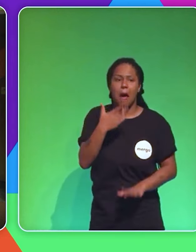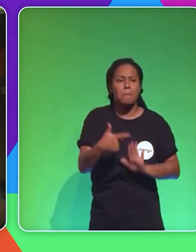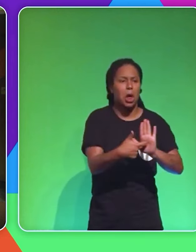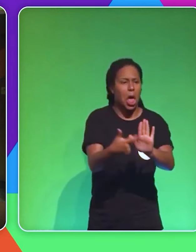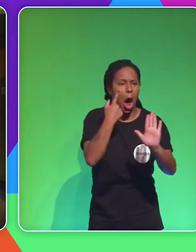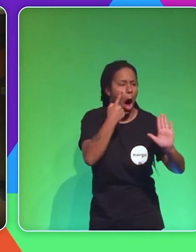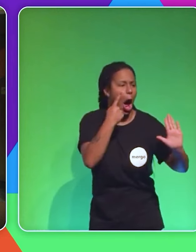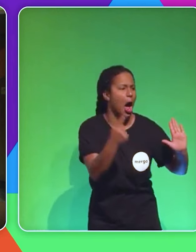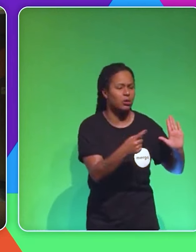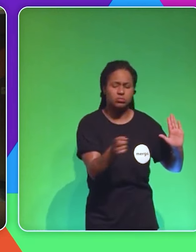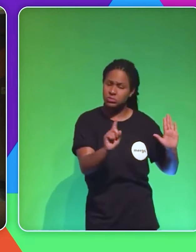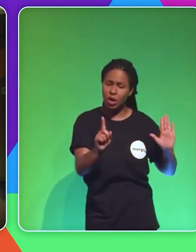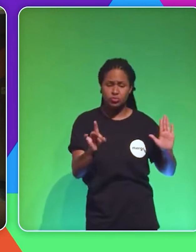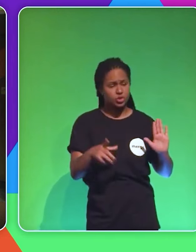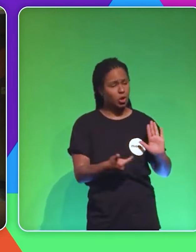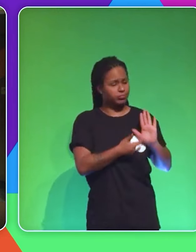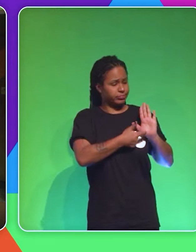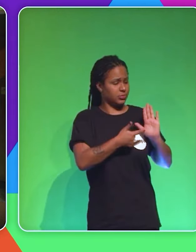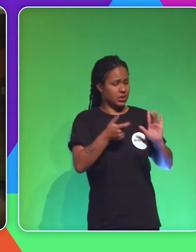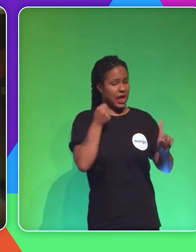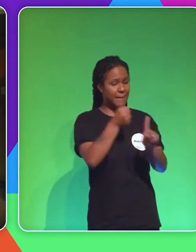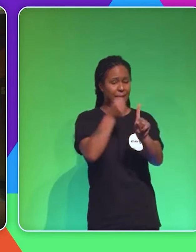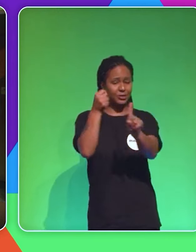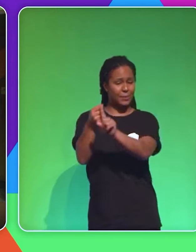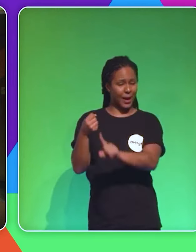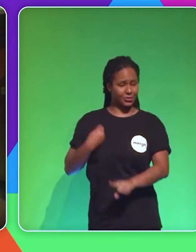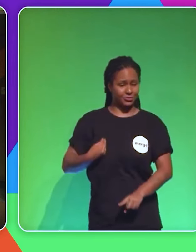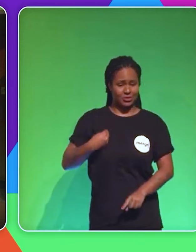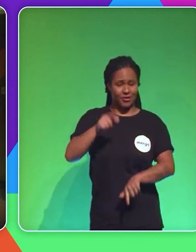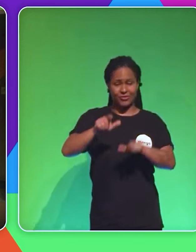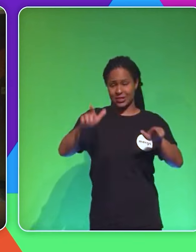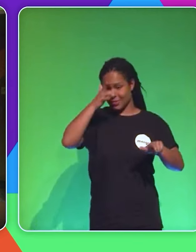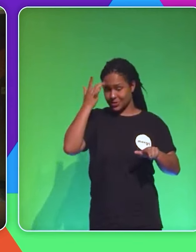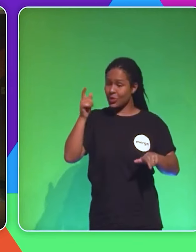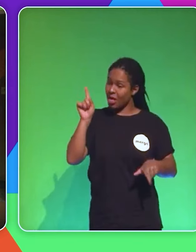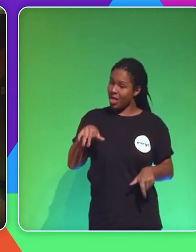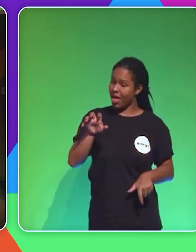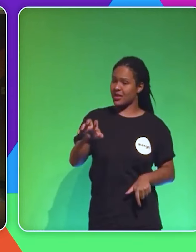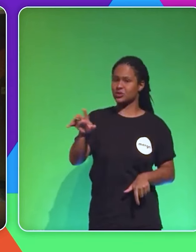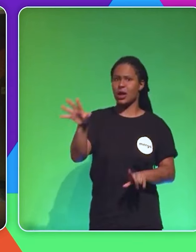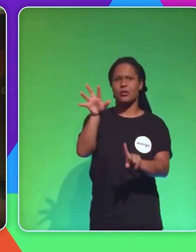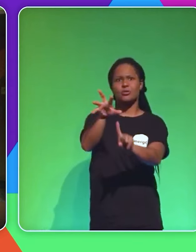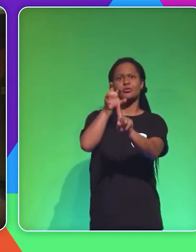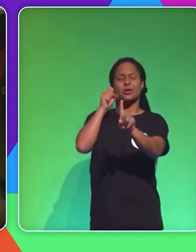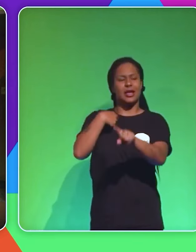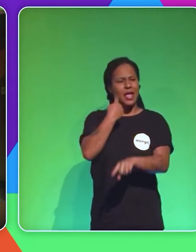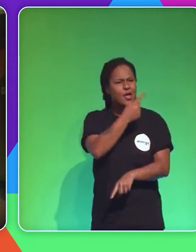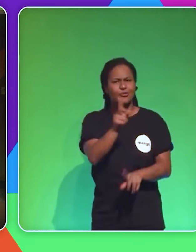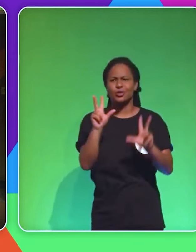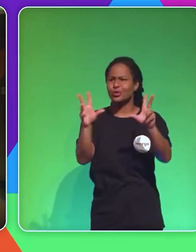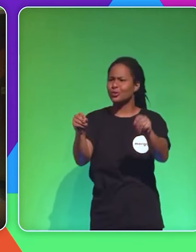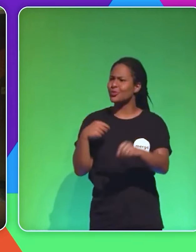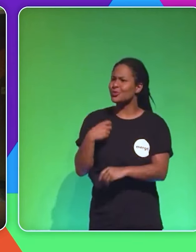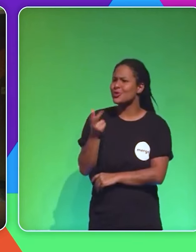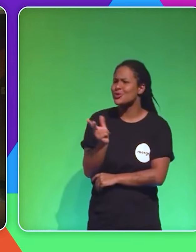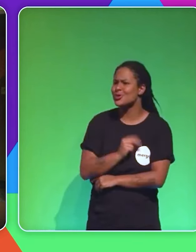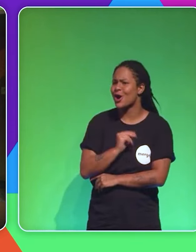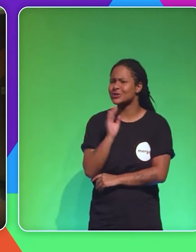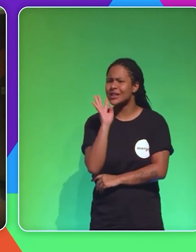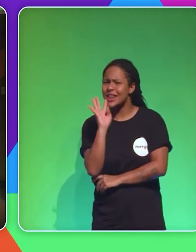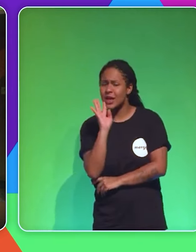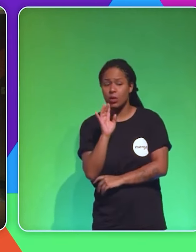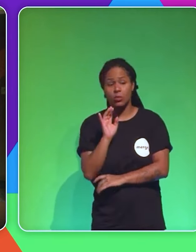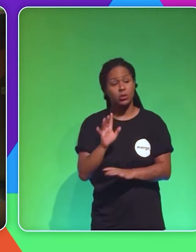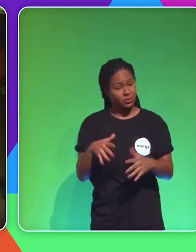simplesmente mostrando o quanto você gerou impacto na vida das pessoas e é isso e é inspirador eu vi todo mundo assim nossa que legal